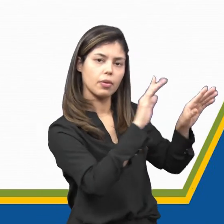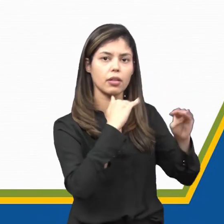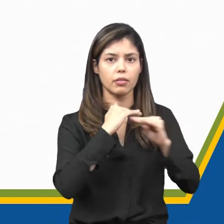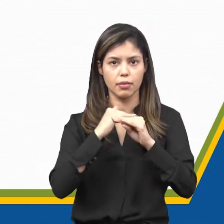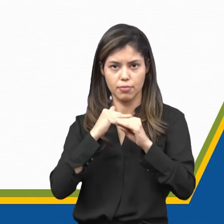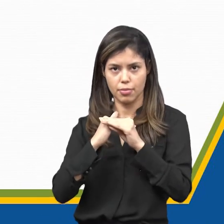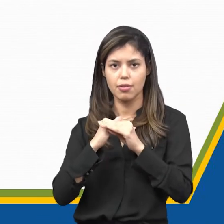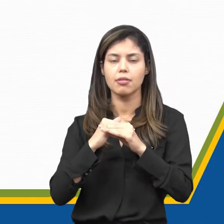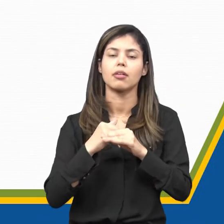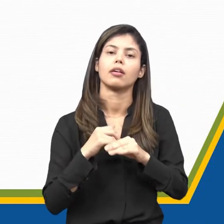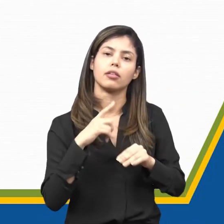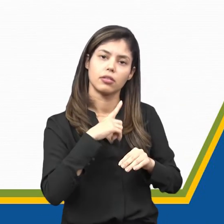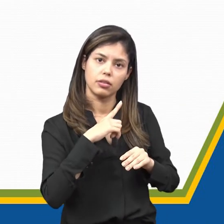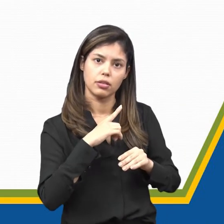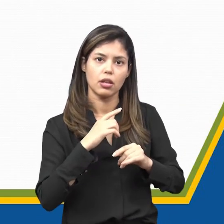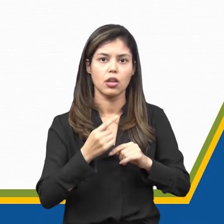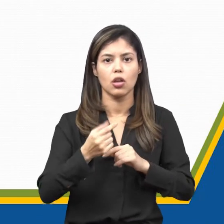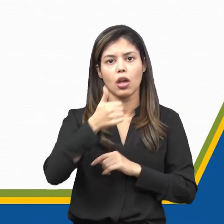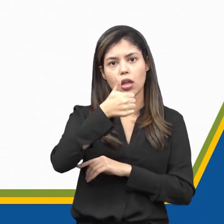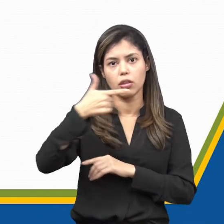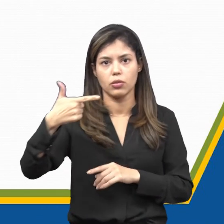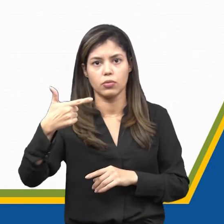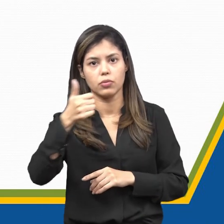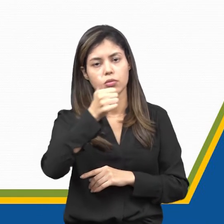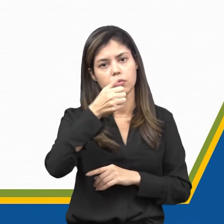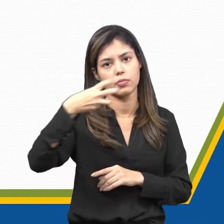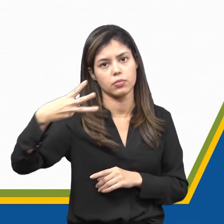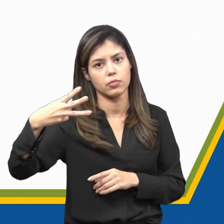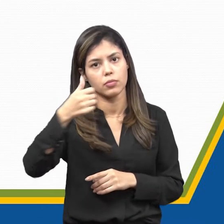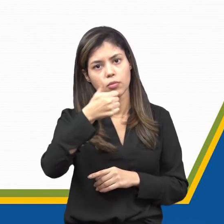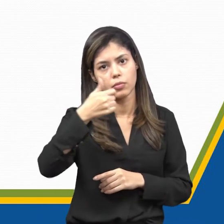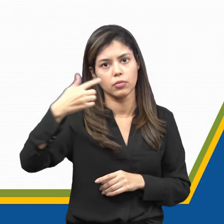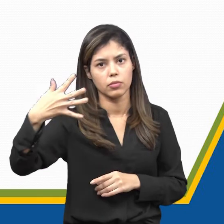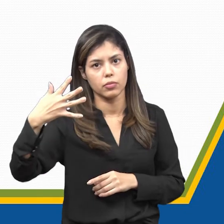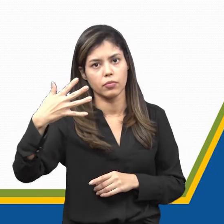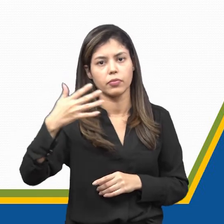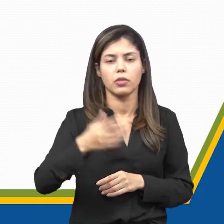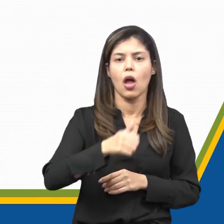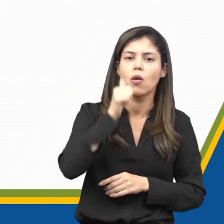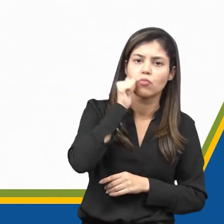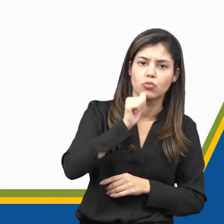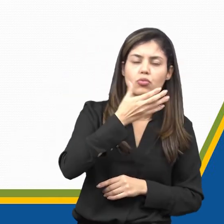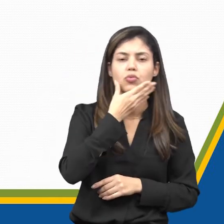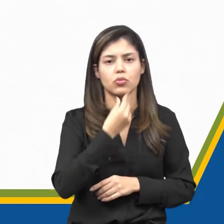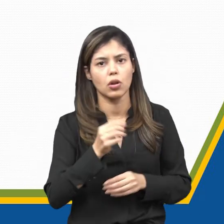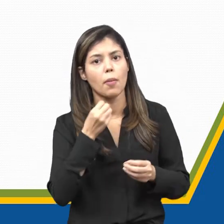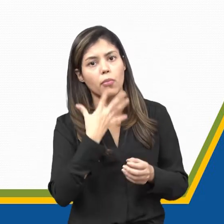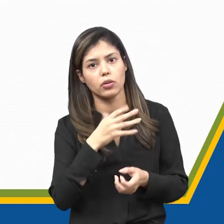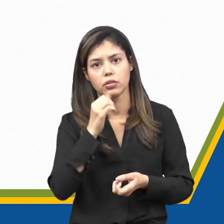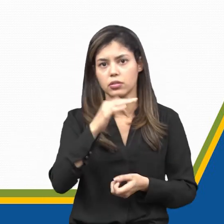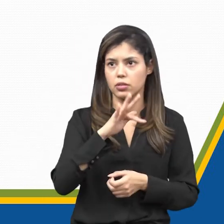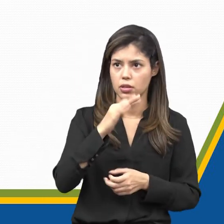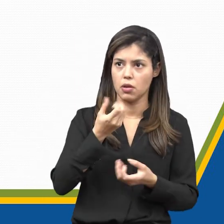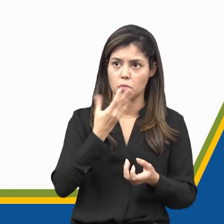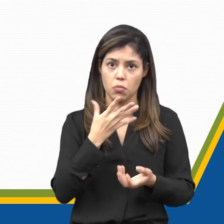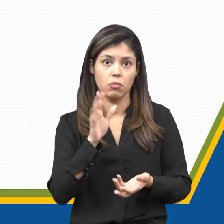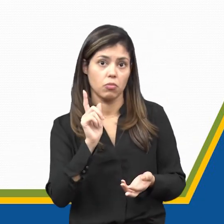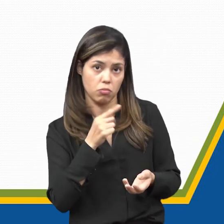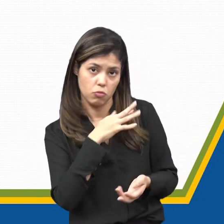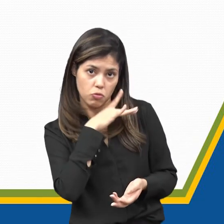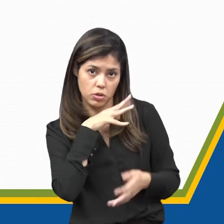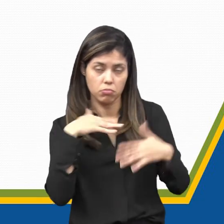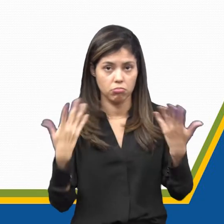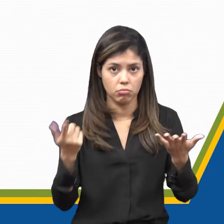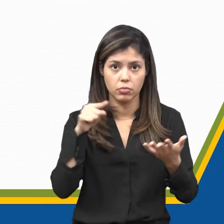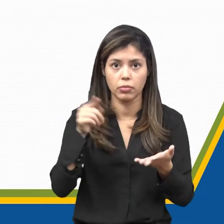Essa é a tabela de classificação do teste de 20 metros. 12, 13, 14 anos, a classificação de meninos e meninas, se é muito bom, se é